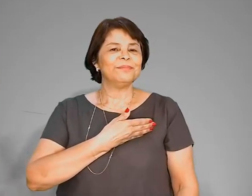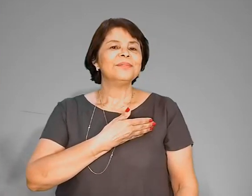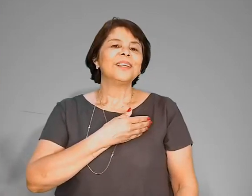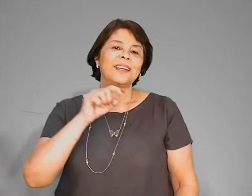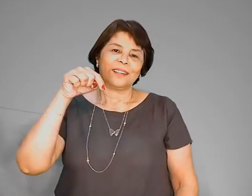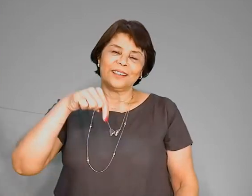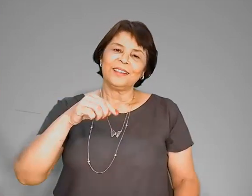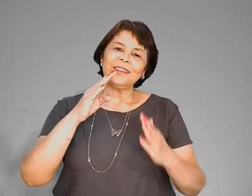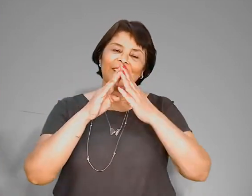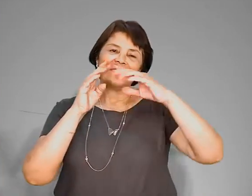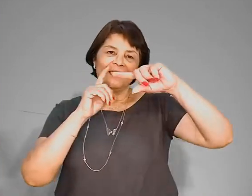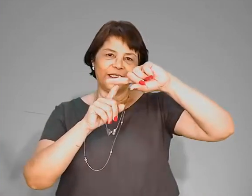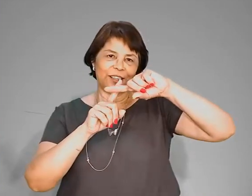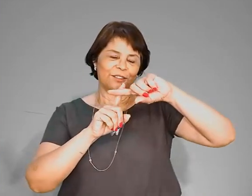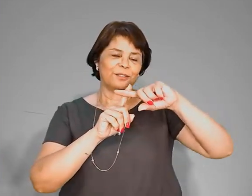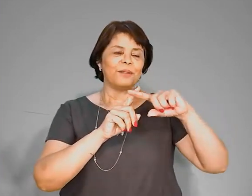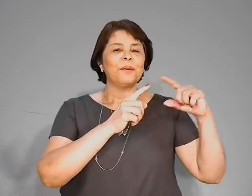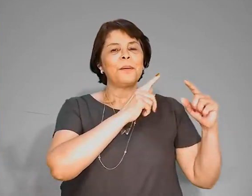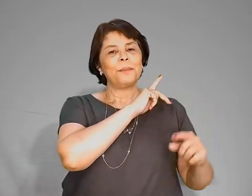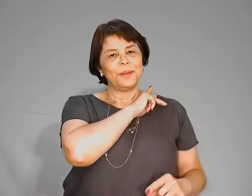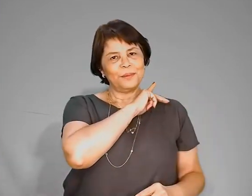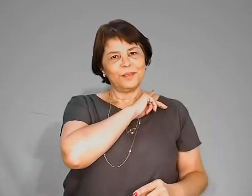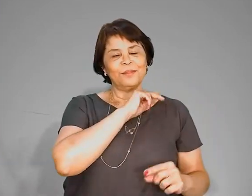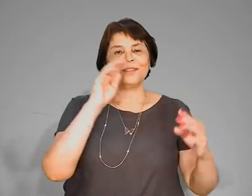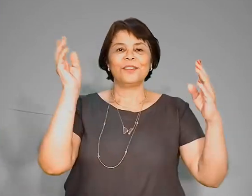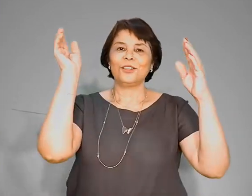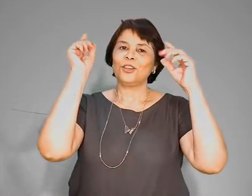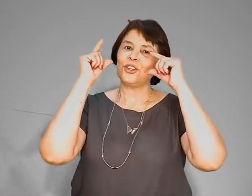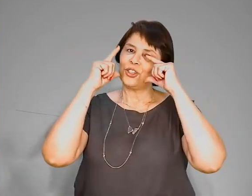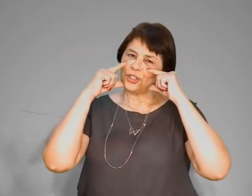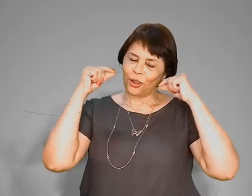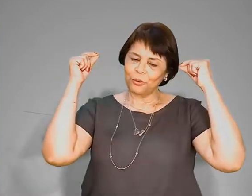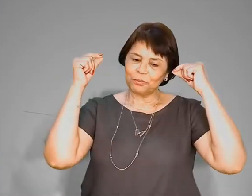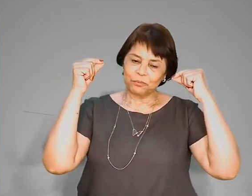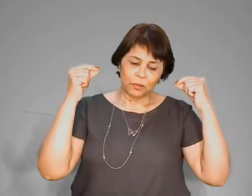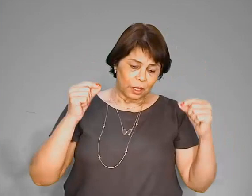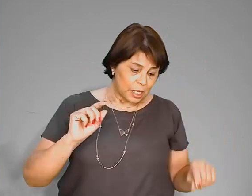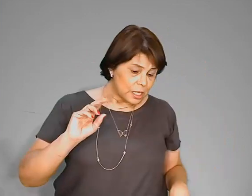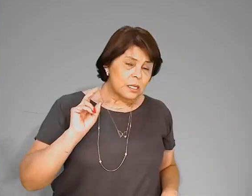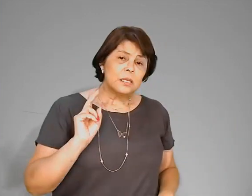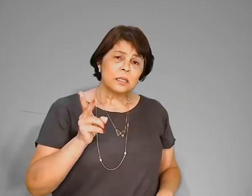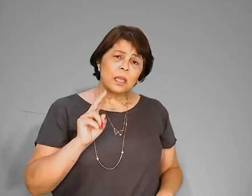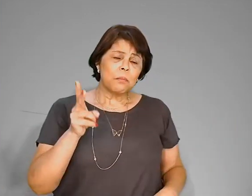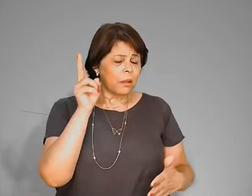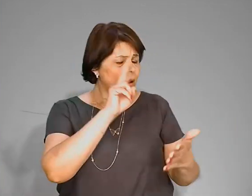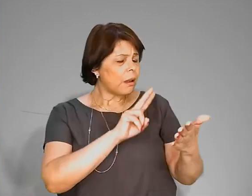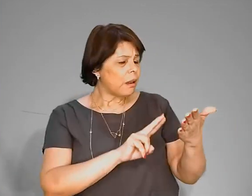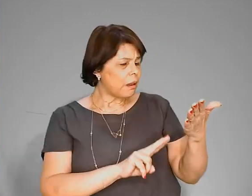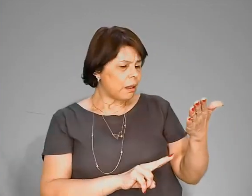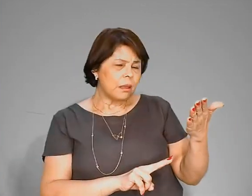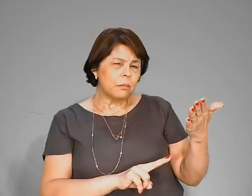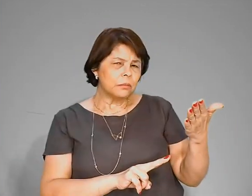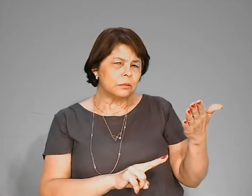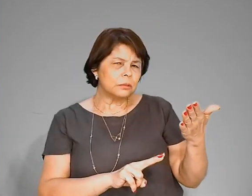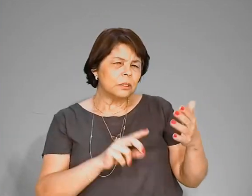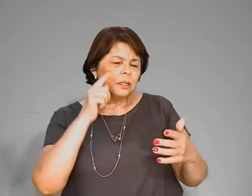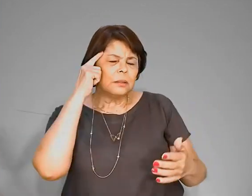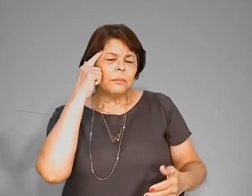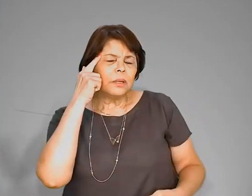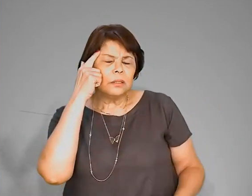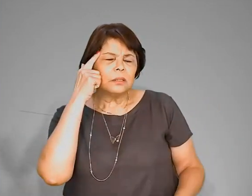Igreja Presbiteriana de Jaú. Como nós fazemos sempre antes da aula, nós temos uma pequena meditação